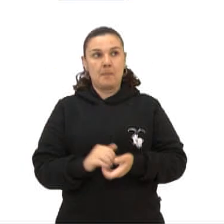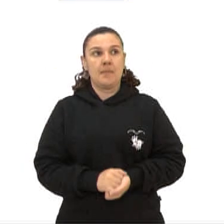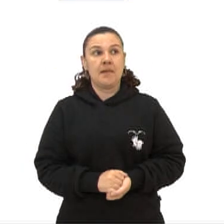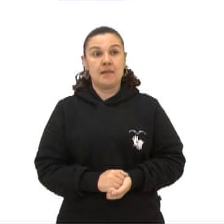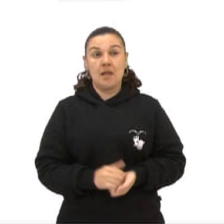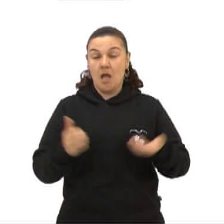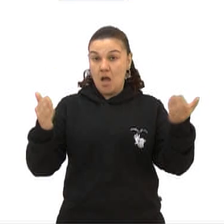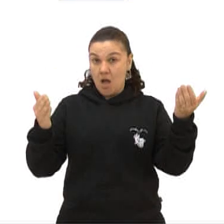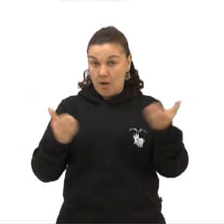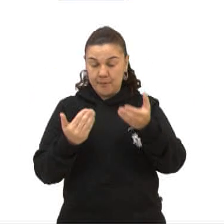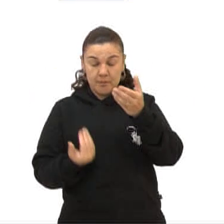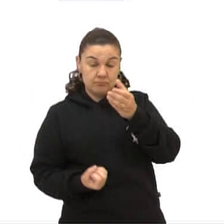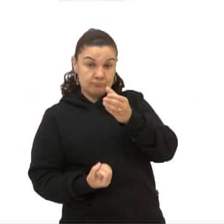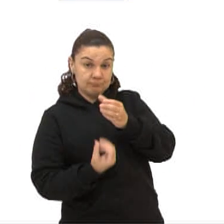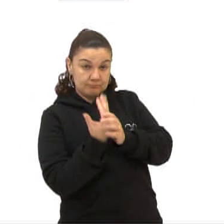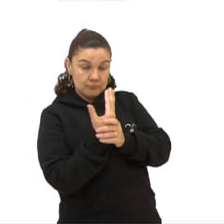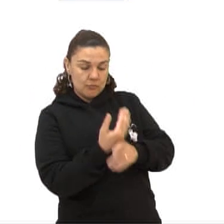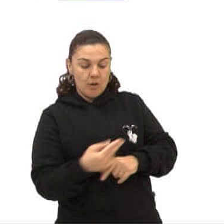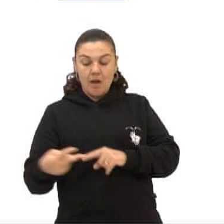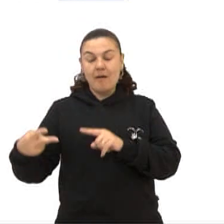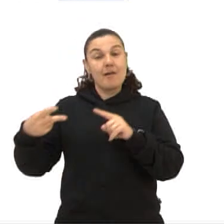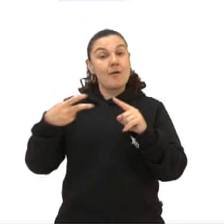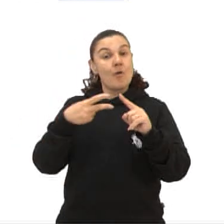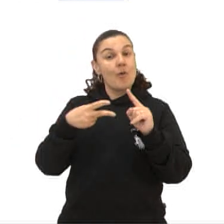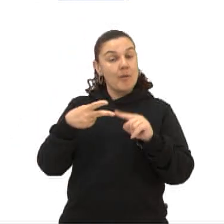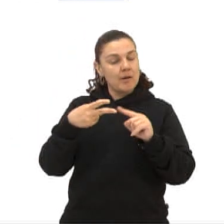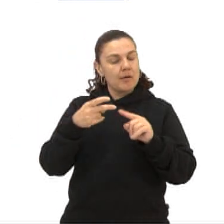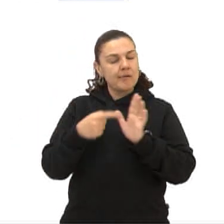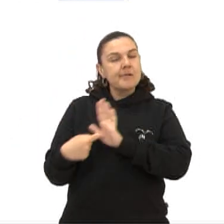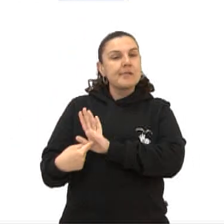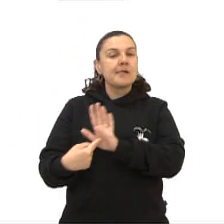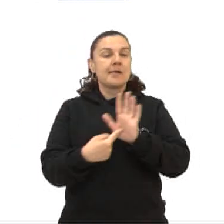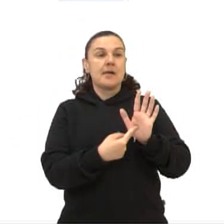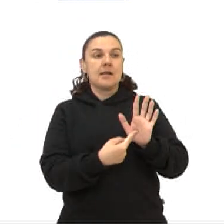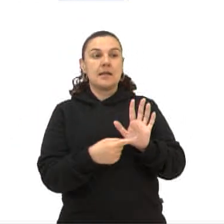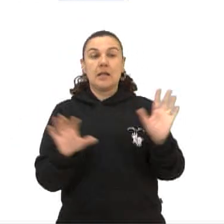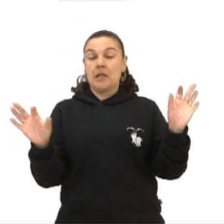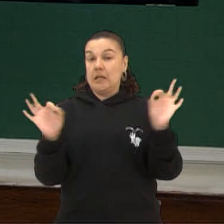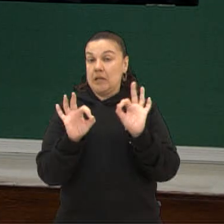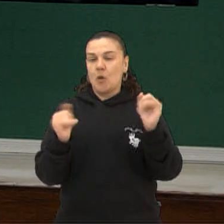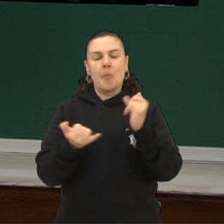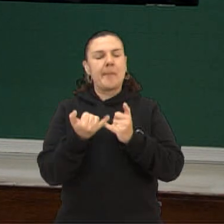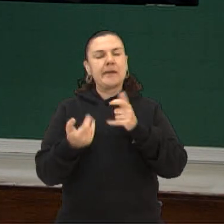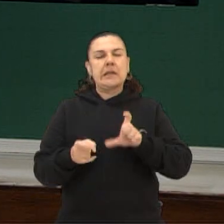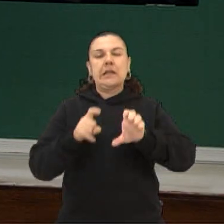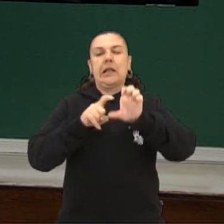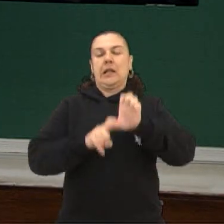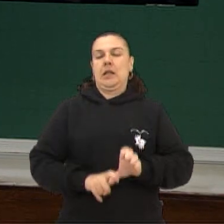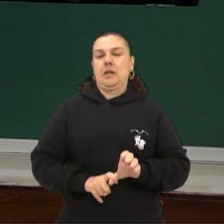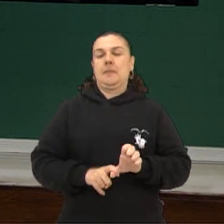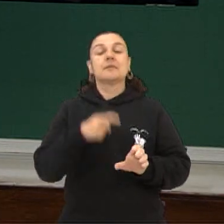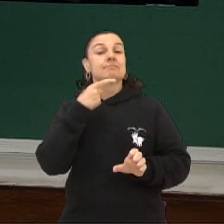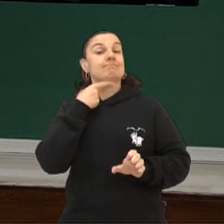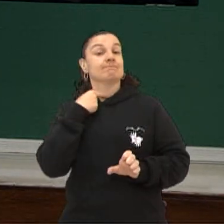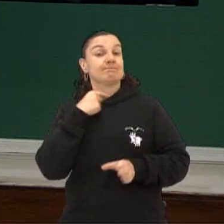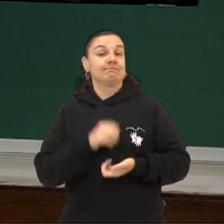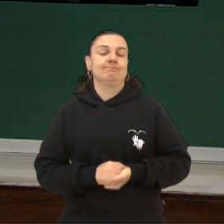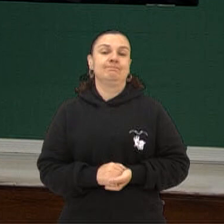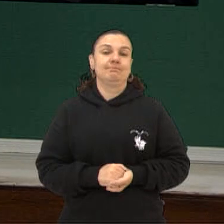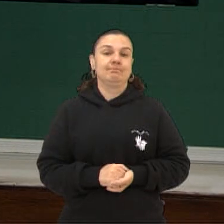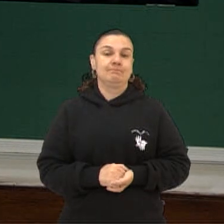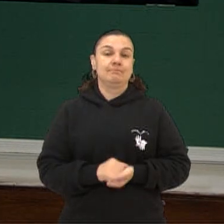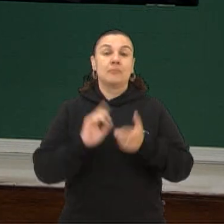Então, surgiria a partir disso um outro tipo de representação, que é uma representação que não depende do interesse da vontade.